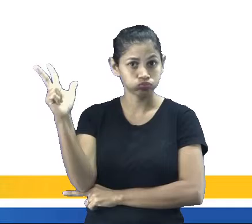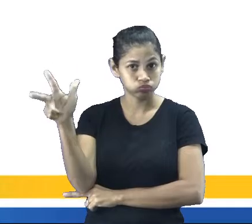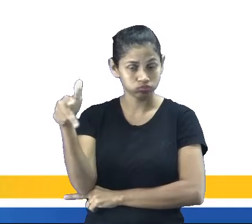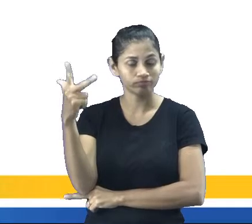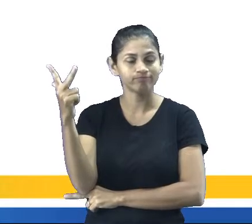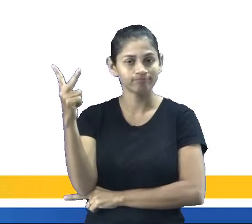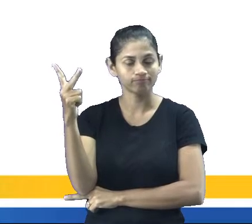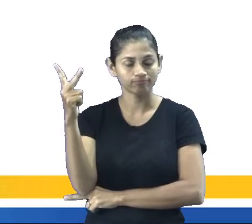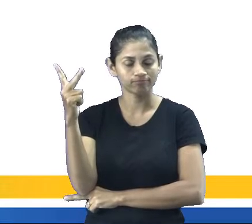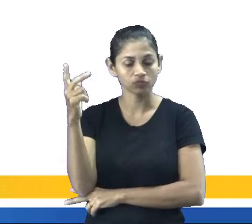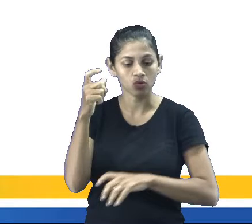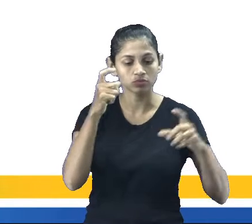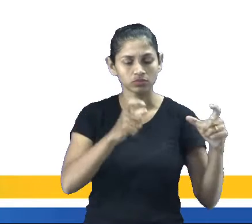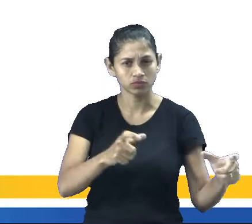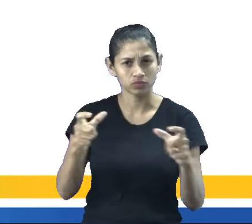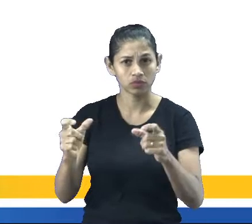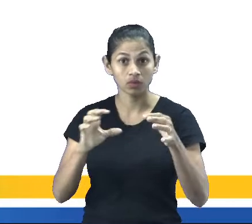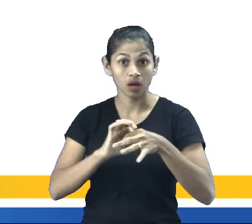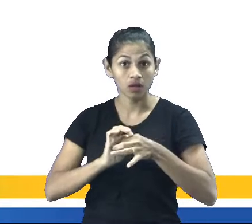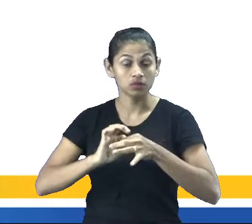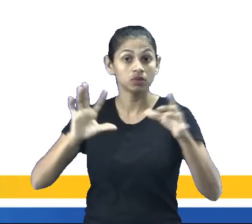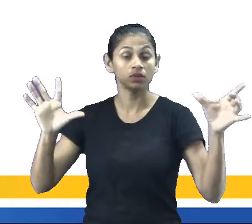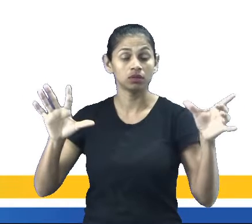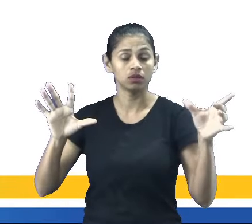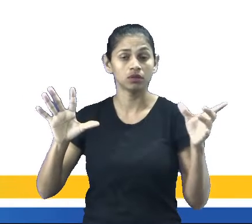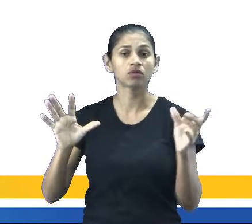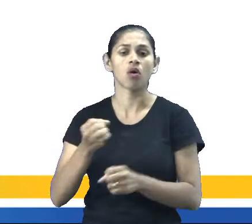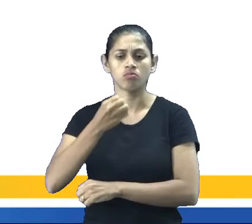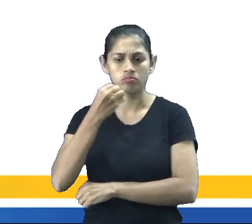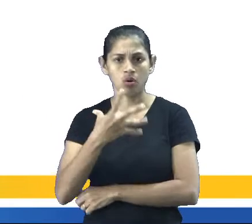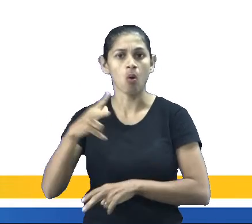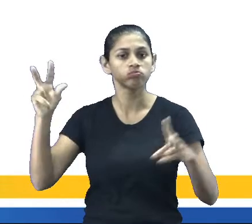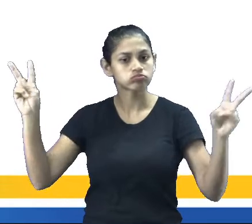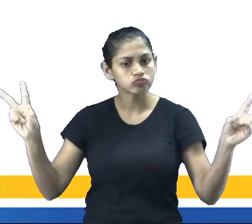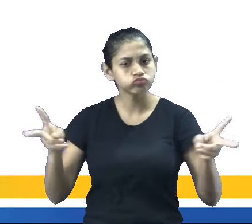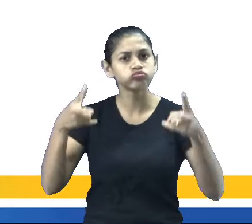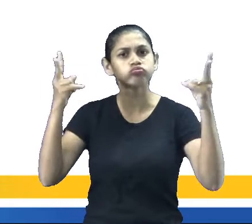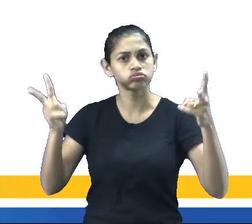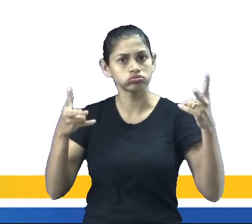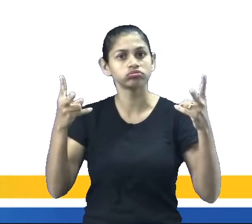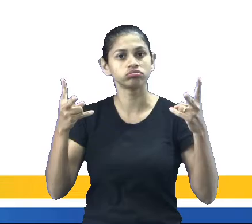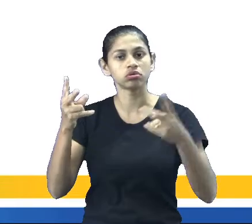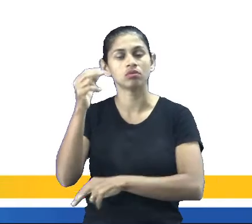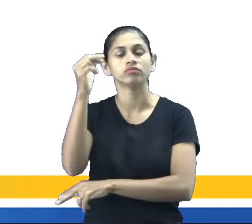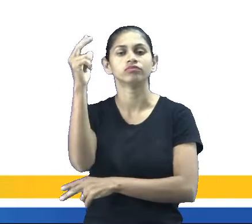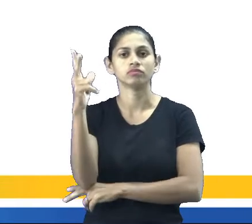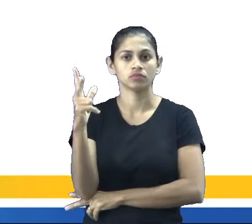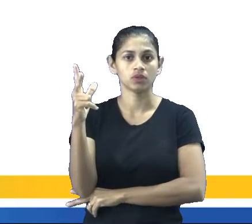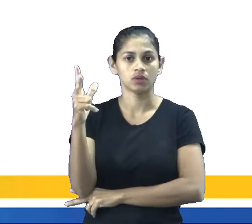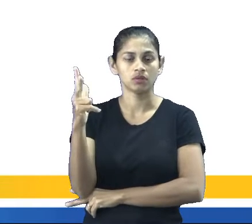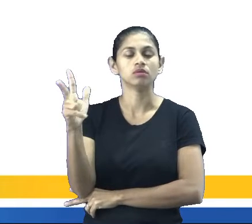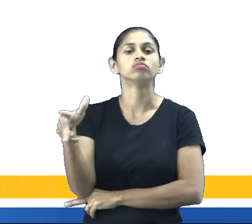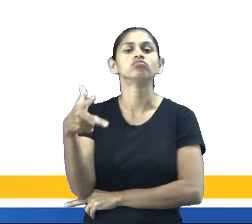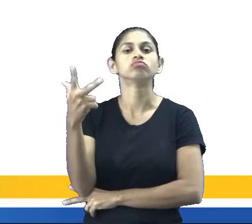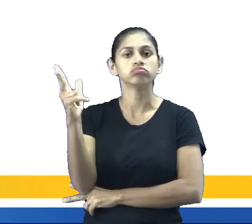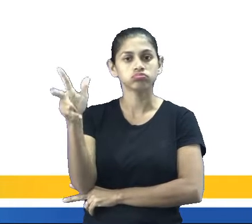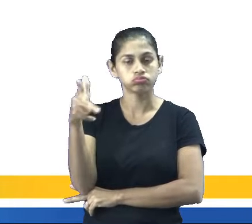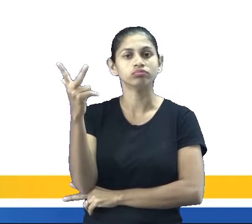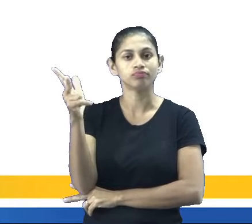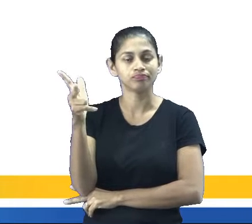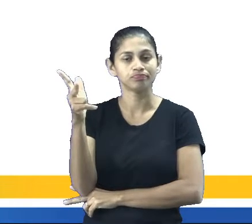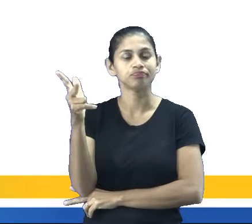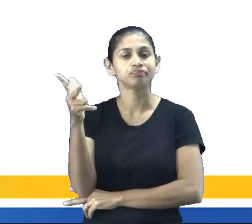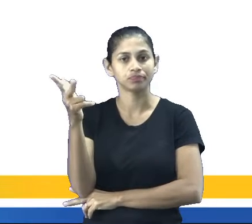locais abertos e com uma boa quantidade de vento, né? Então não adianta você querer utilizar aí uma